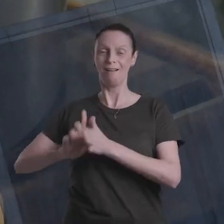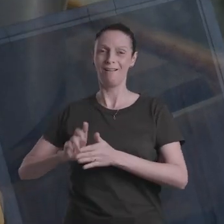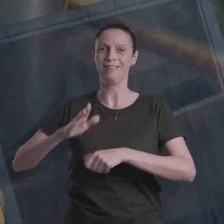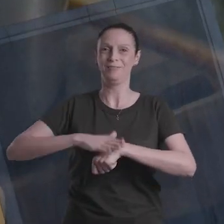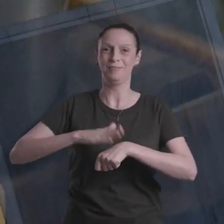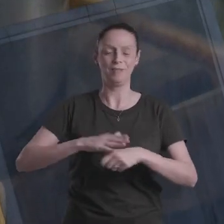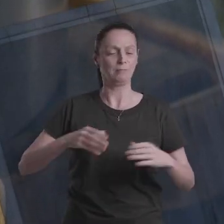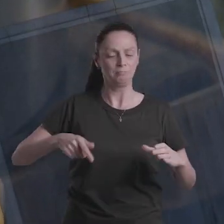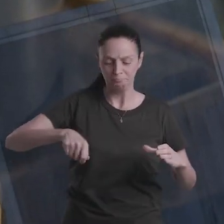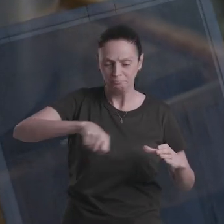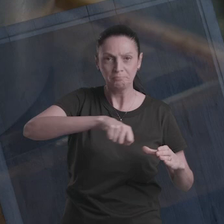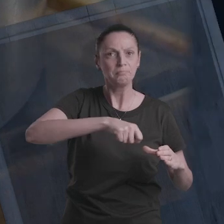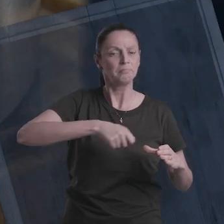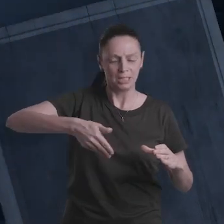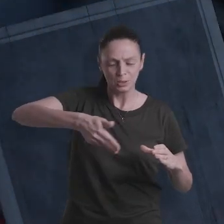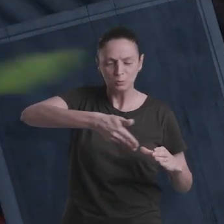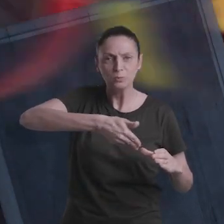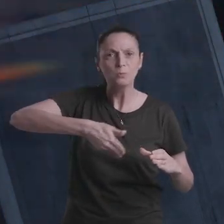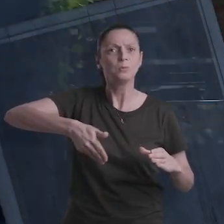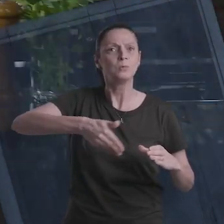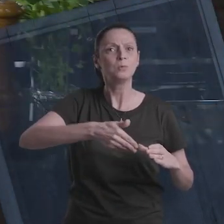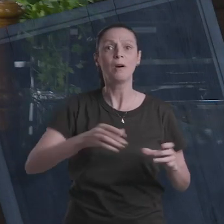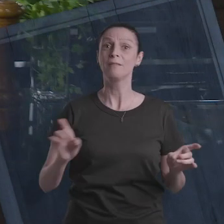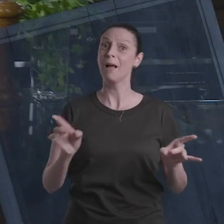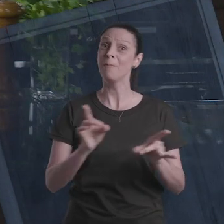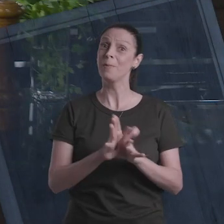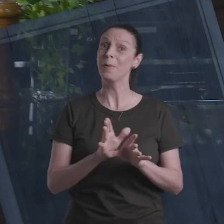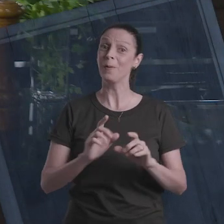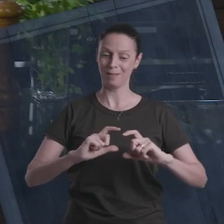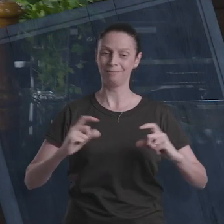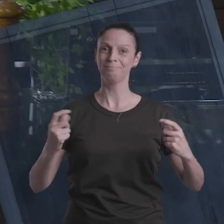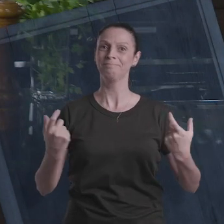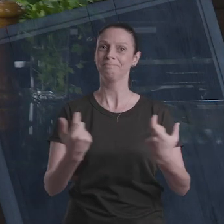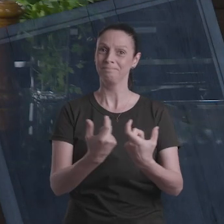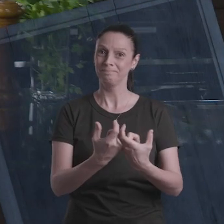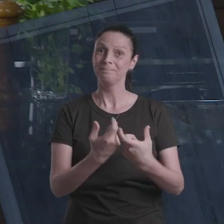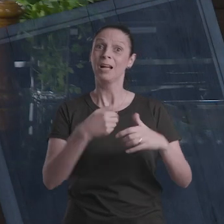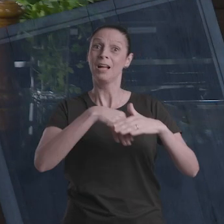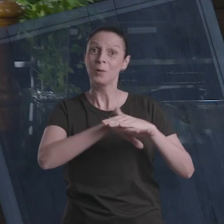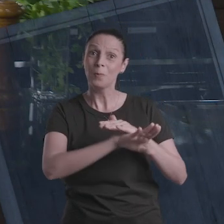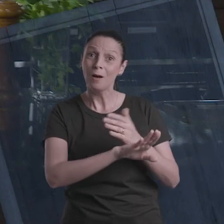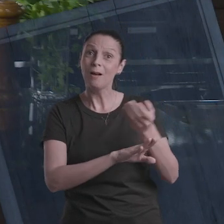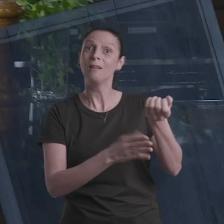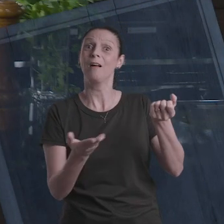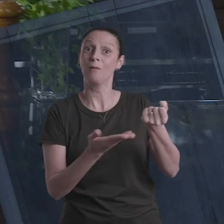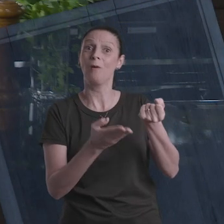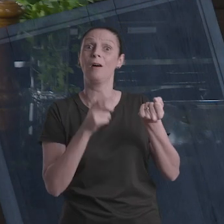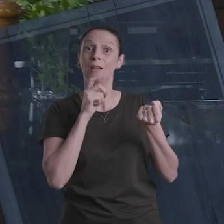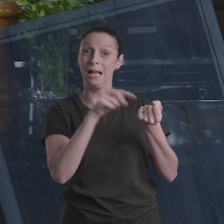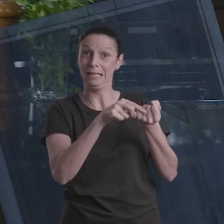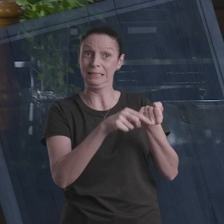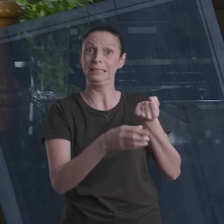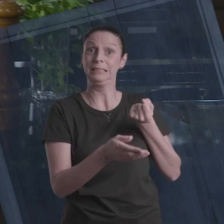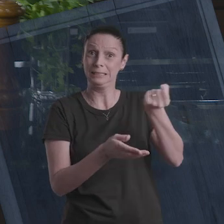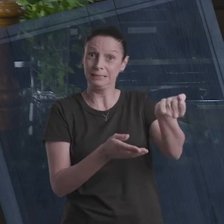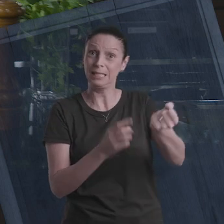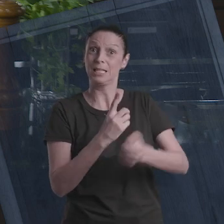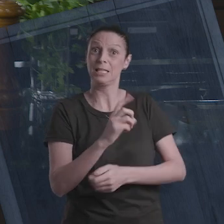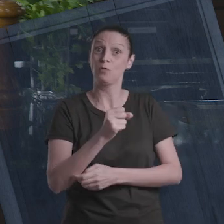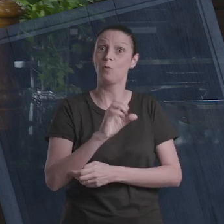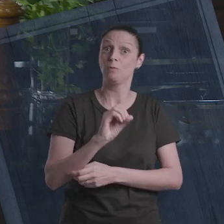só distribuir sobre o nosso recheio. Está pronta a nossa quiche para ir para o forno. Vamos colocar no forno em